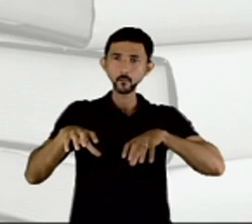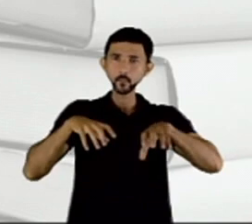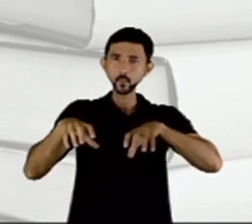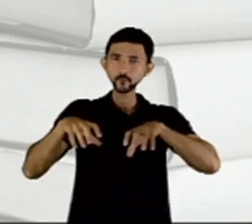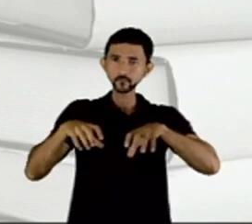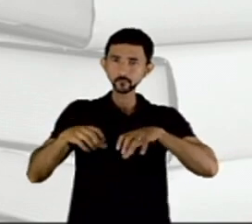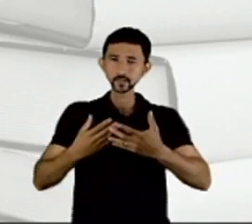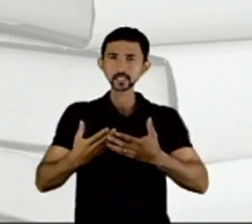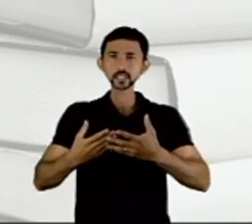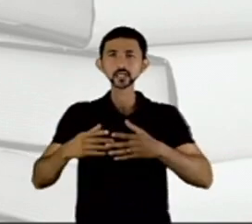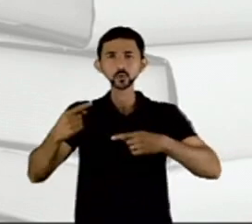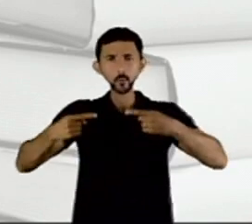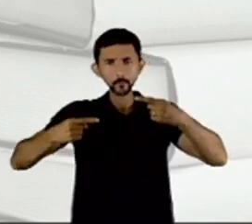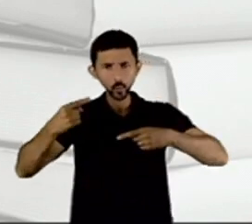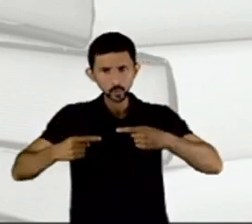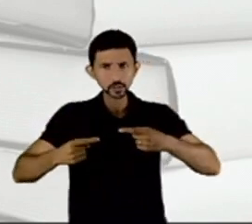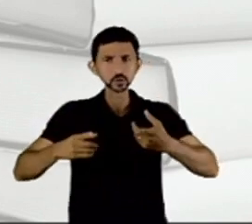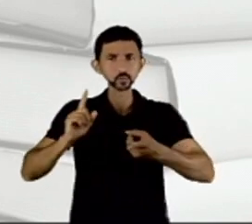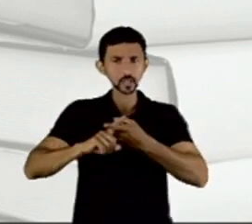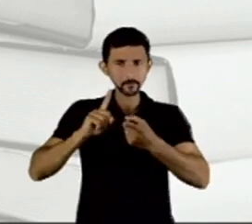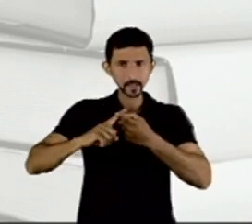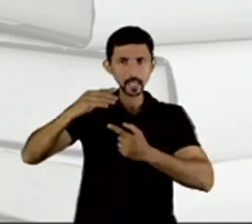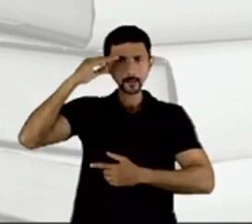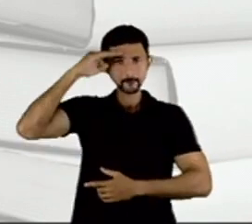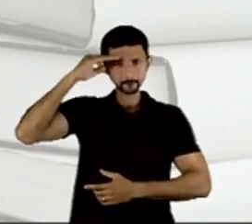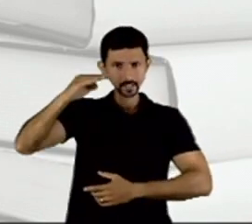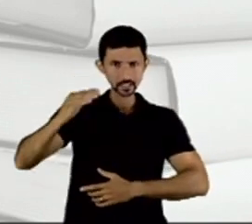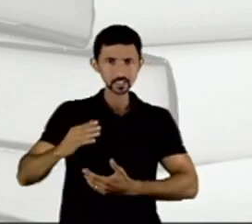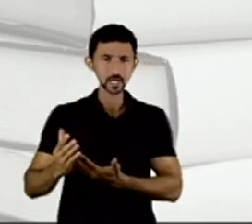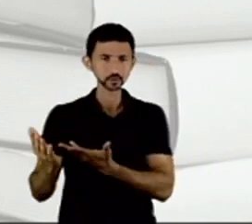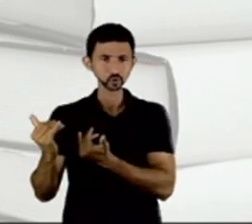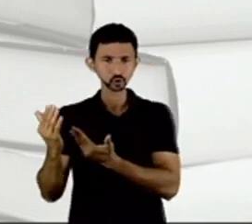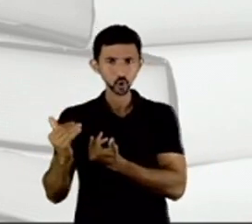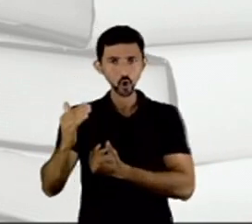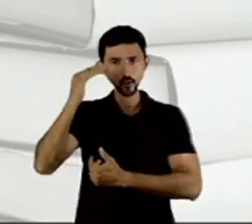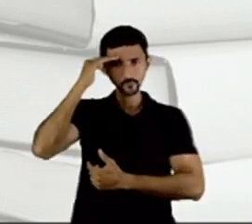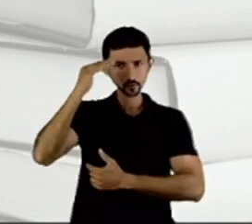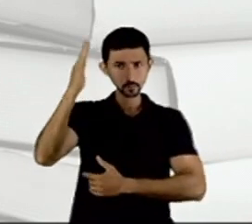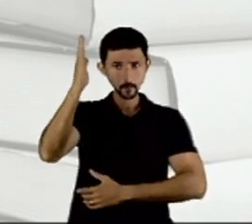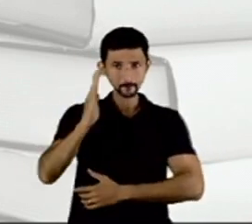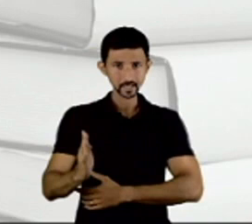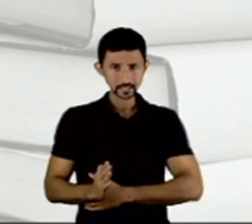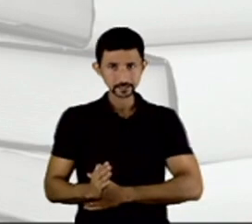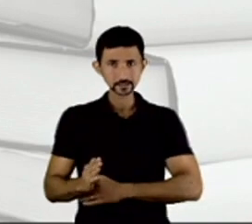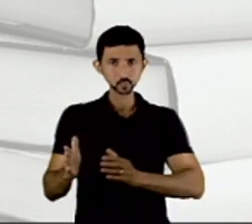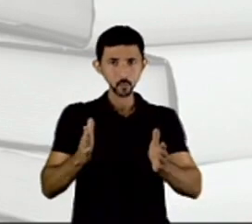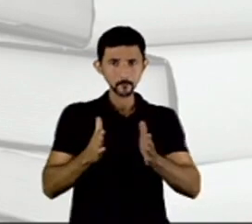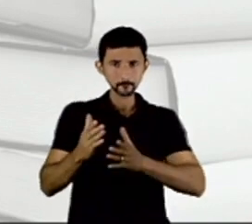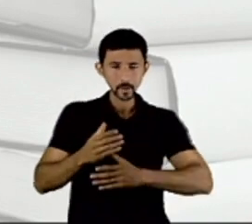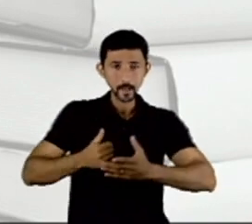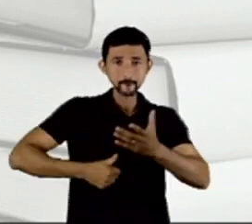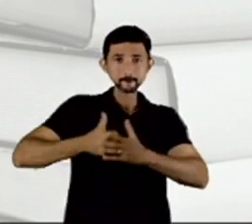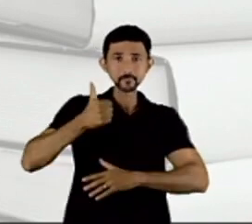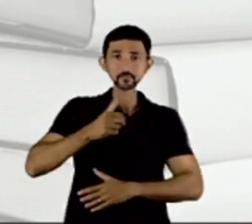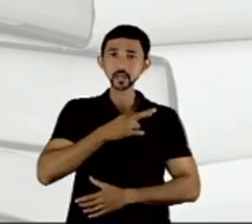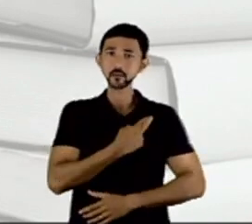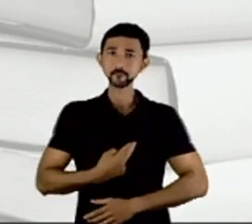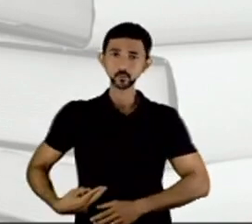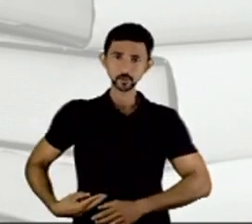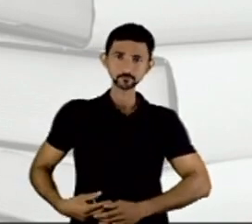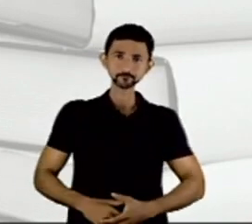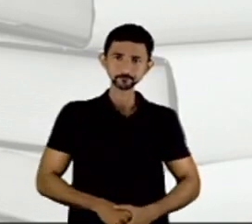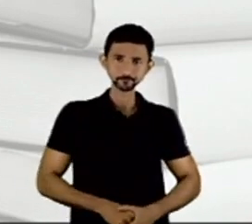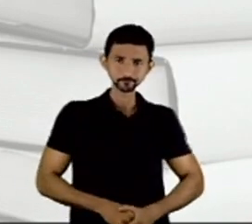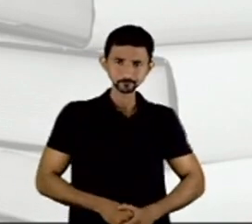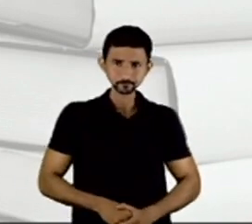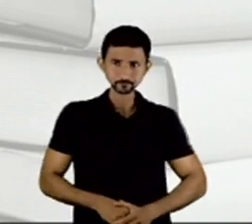movimento político e militar realizado por jovens oficiais brasileiros durante o período da Primeira República. Esse corpo